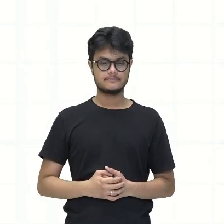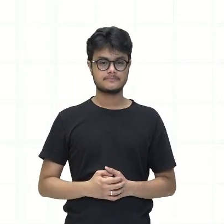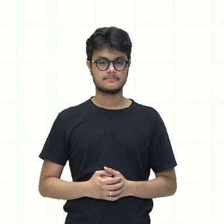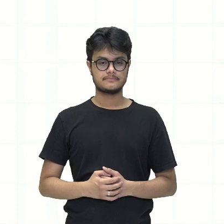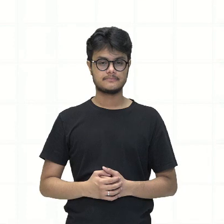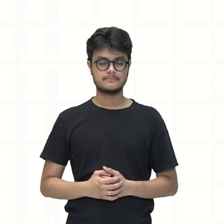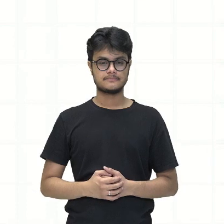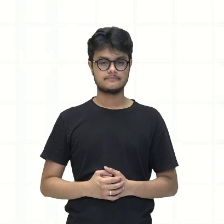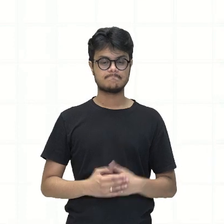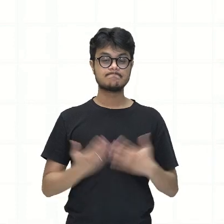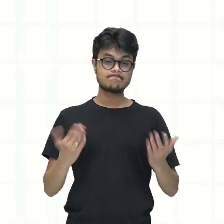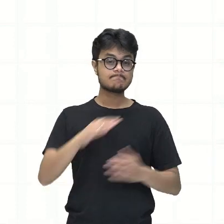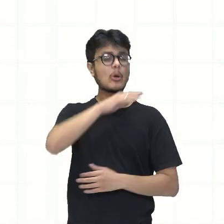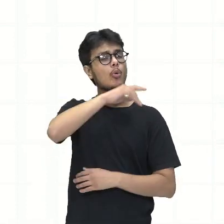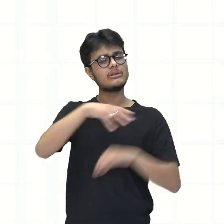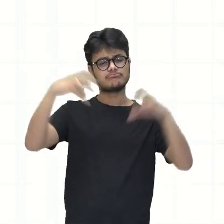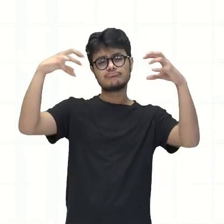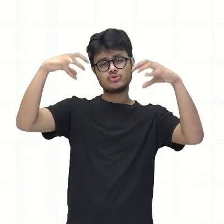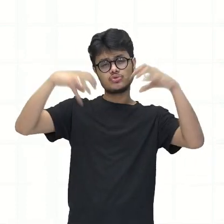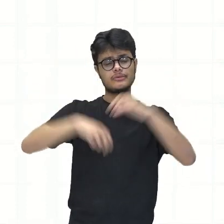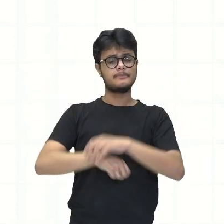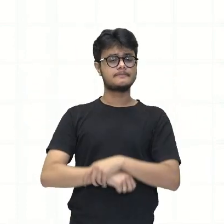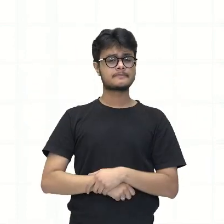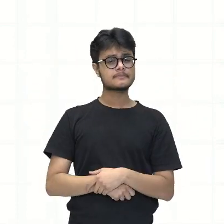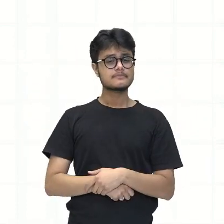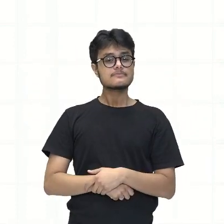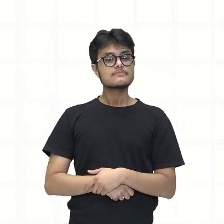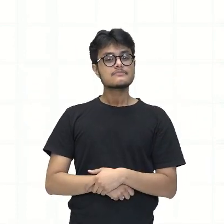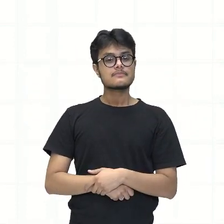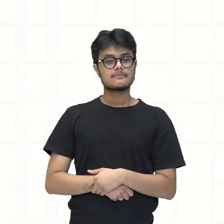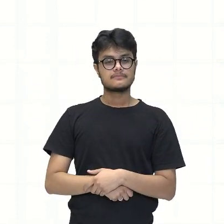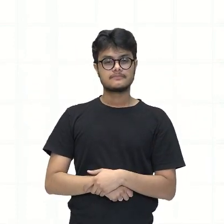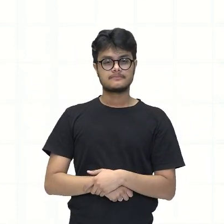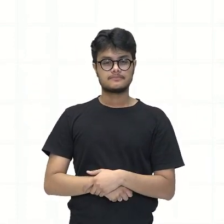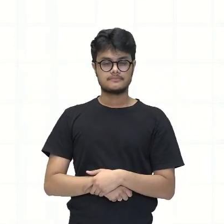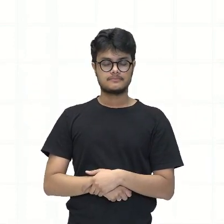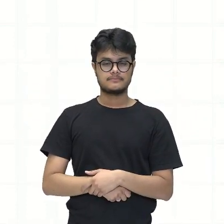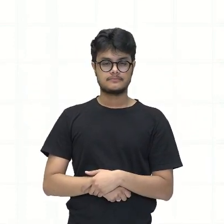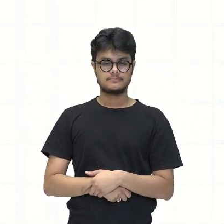Junto com a chuva. E esse ácido participa da